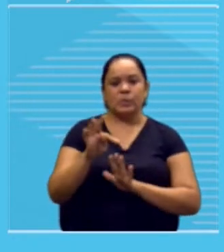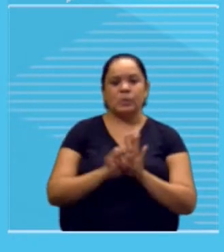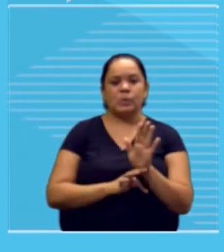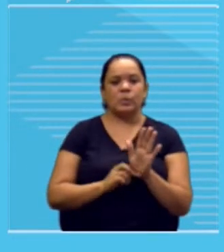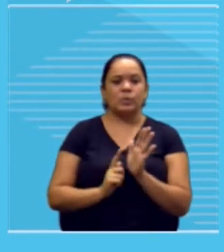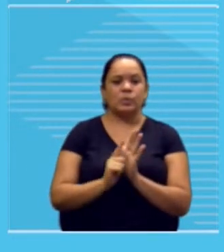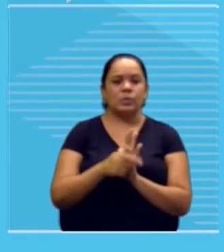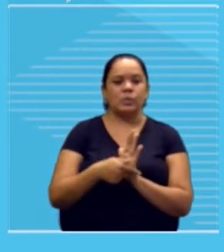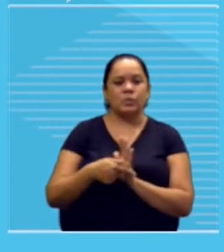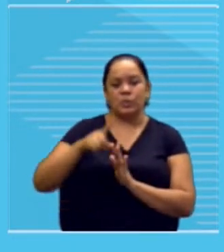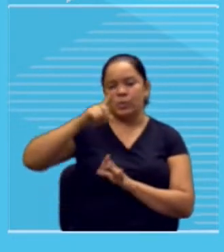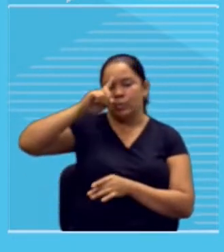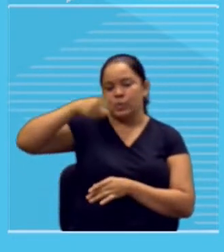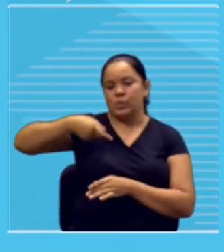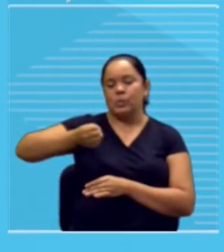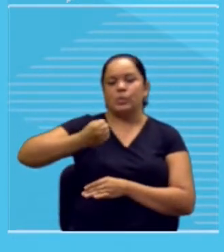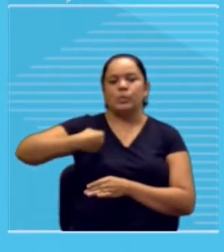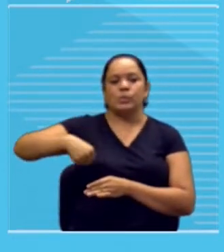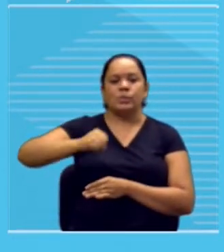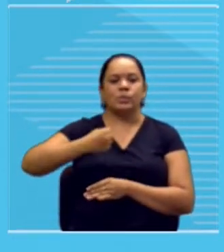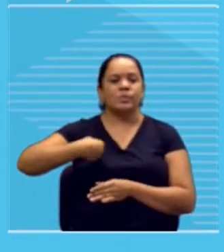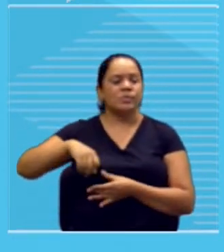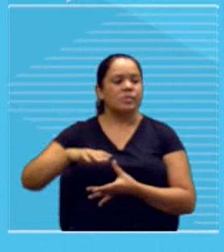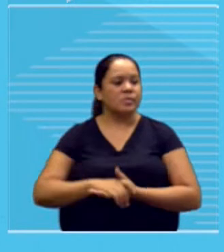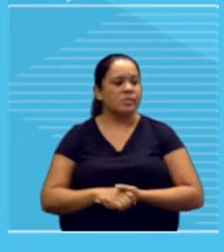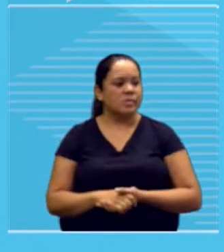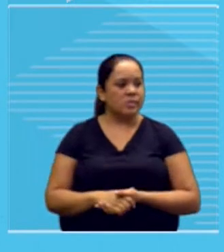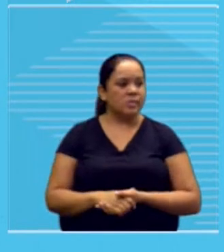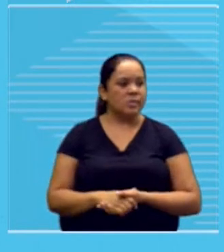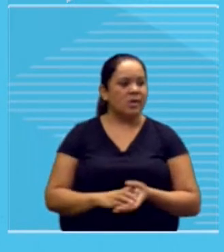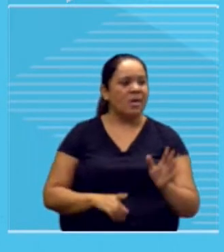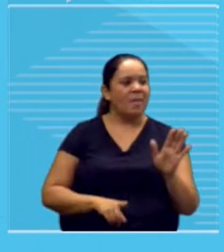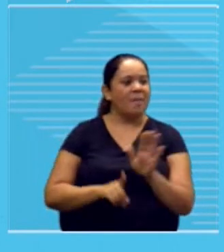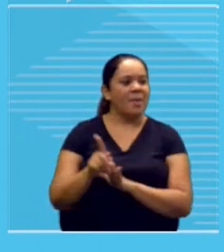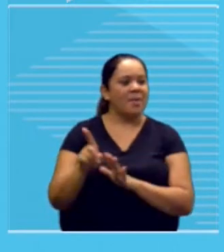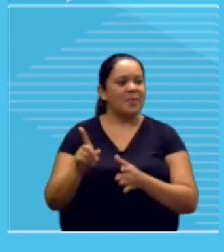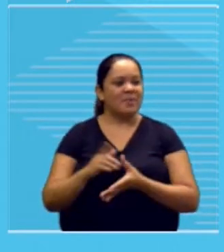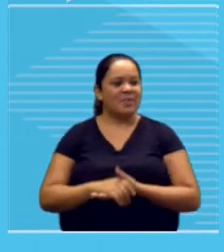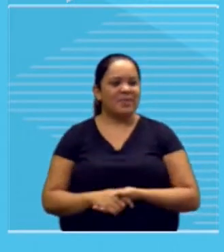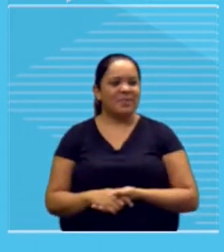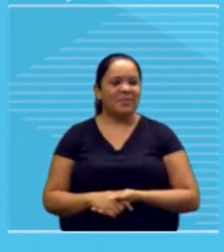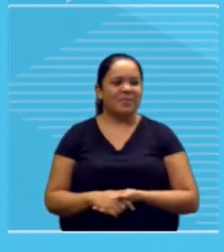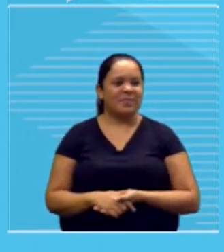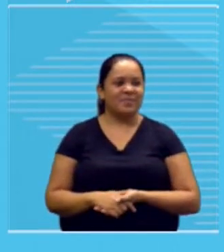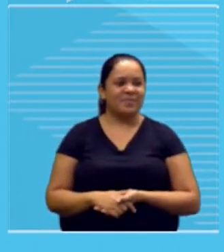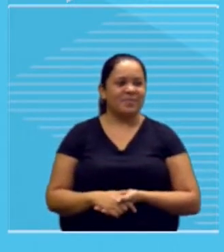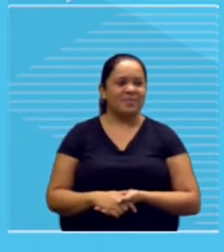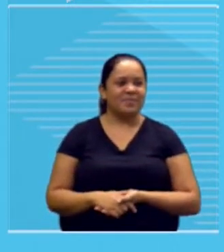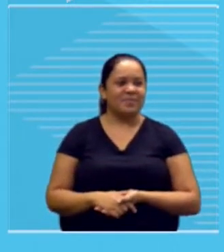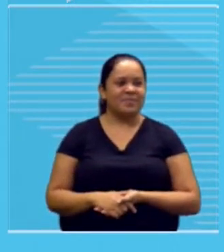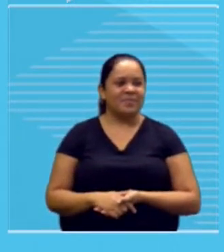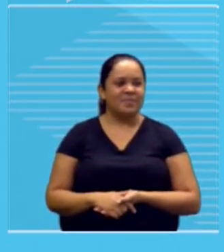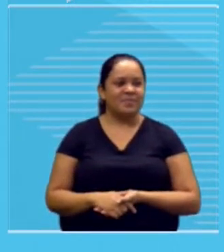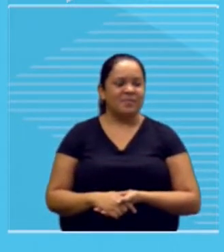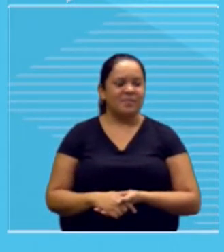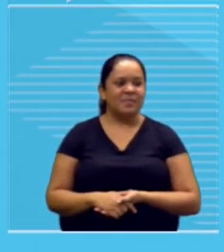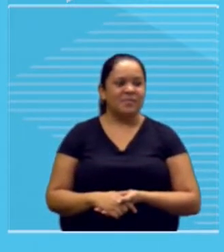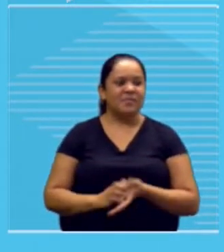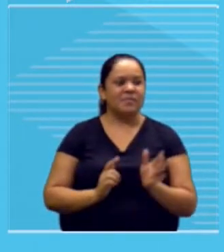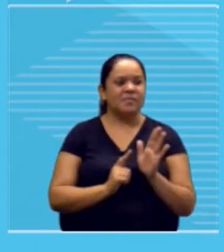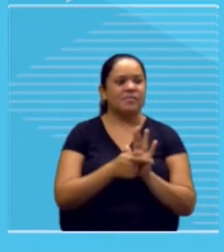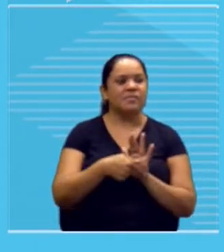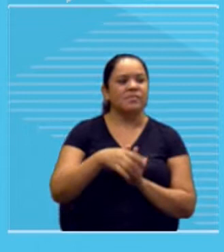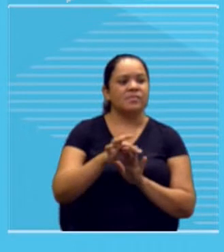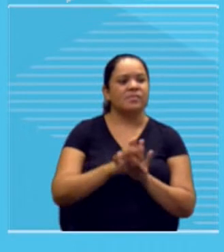gênero receita vamos lá então a questãozinha entregue Olha só questão 1 esse gênero textual